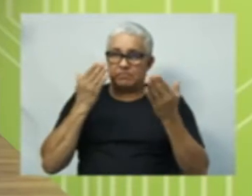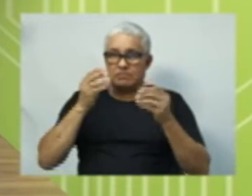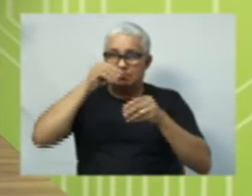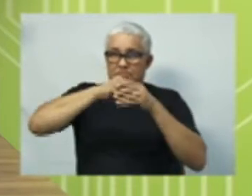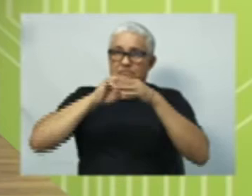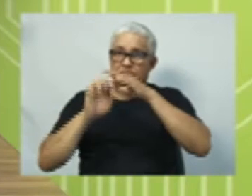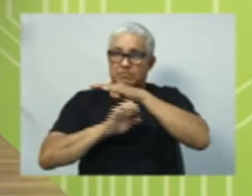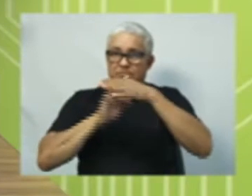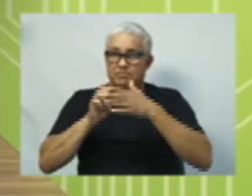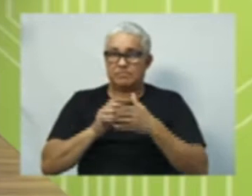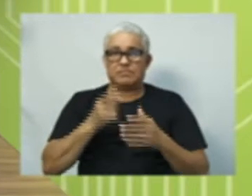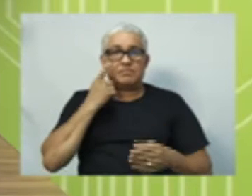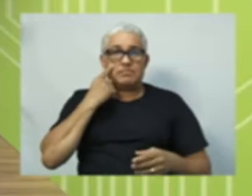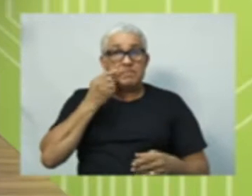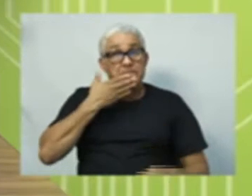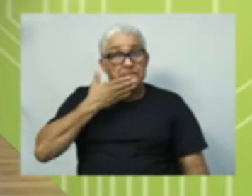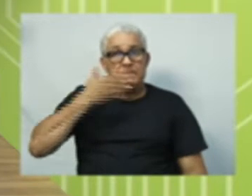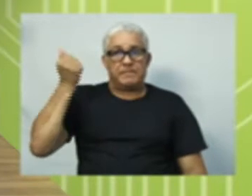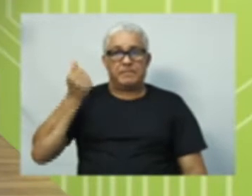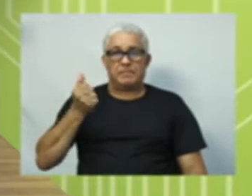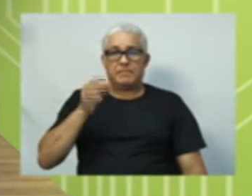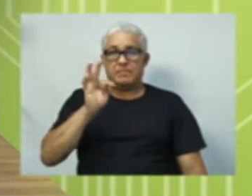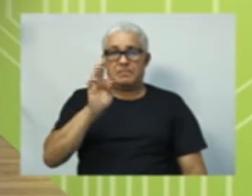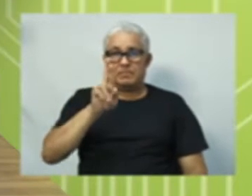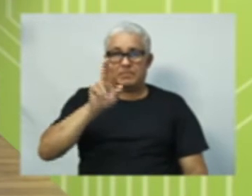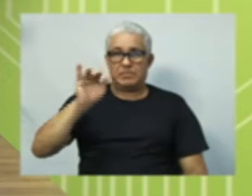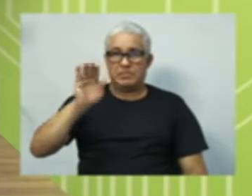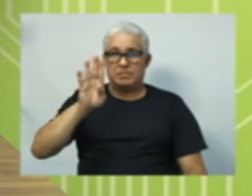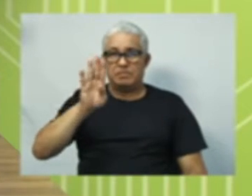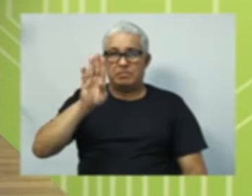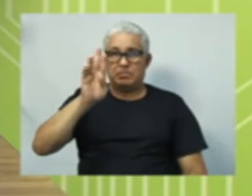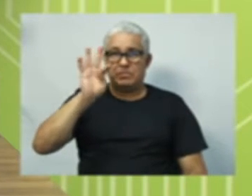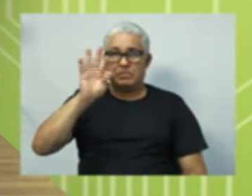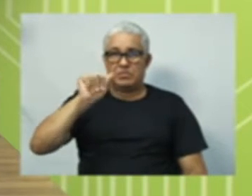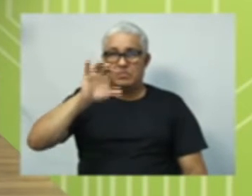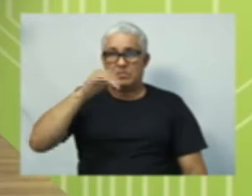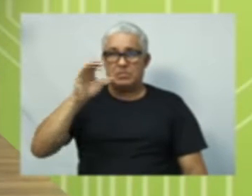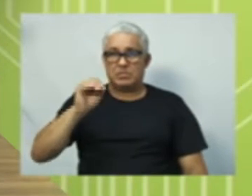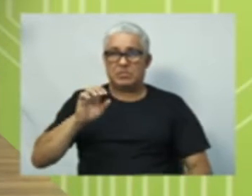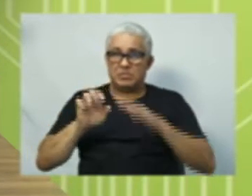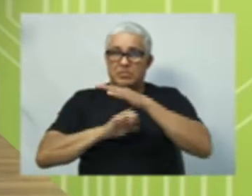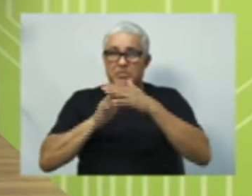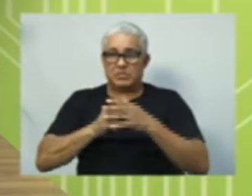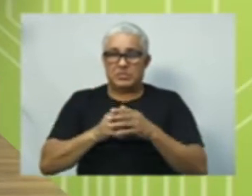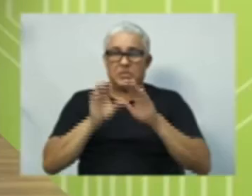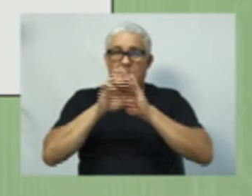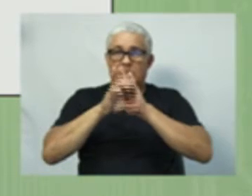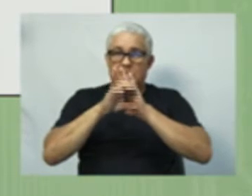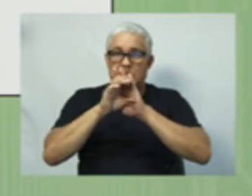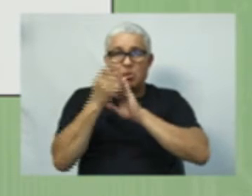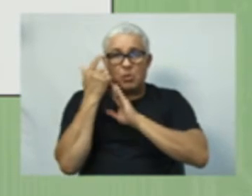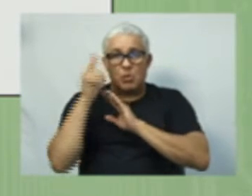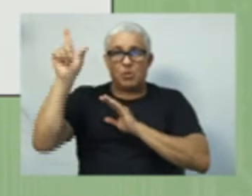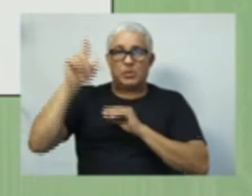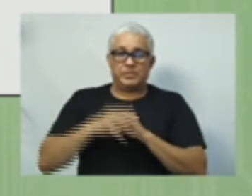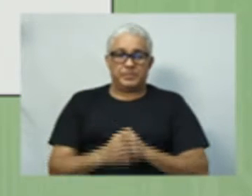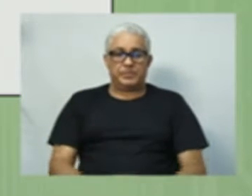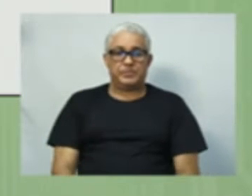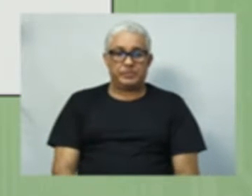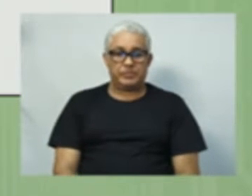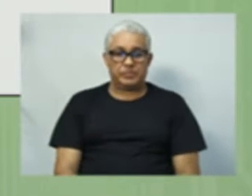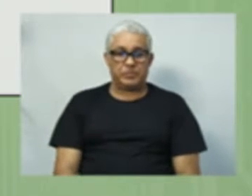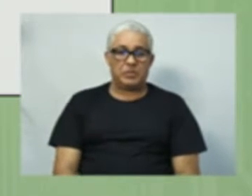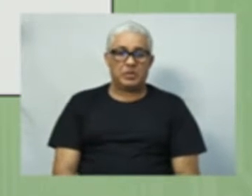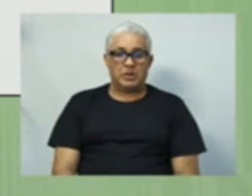e verificamos qual é a melhor forma de tributação daquela empresa, tá? Vamos pro próximo conceito? Próximo